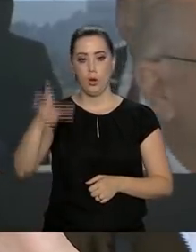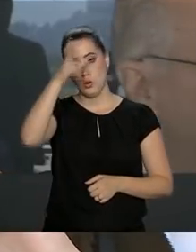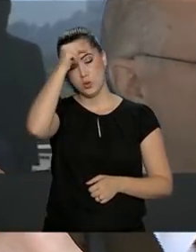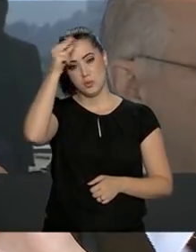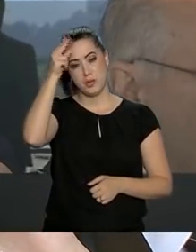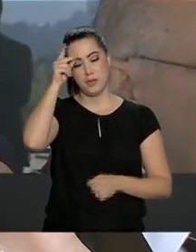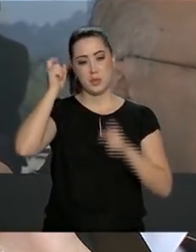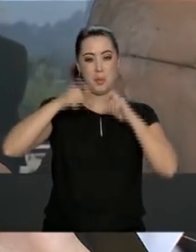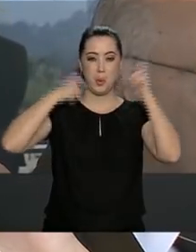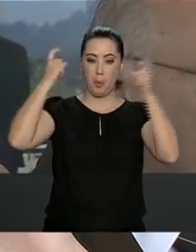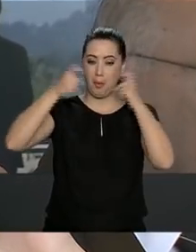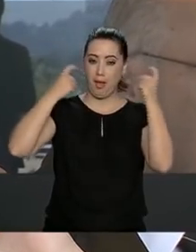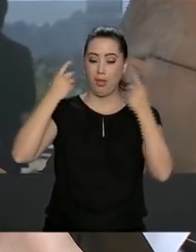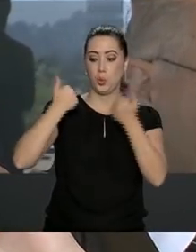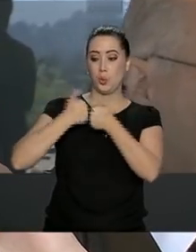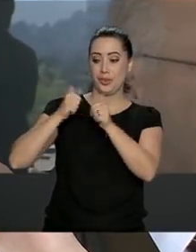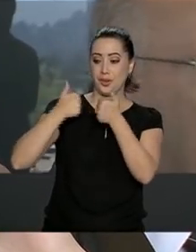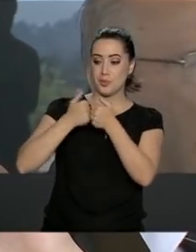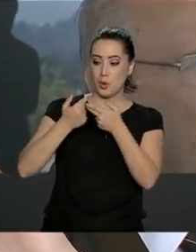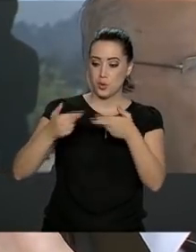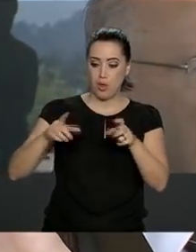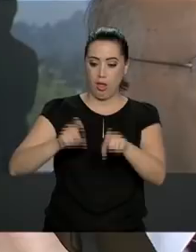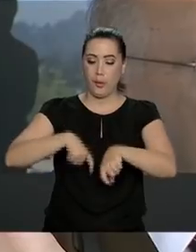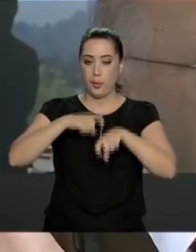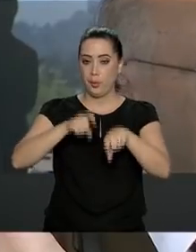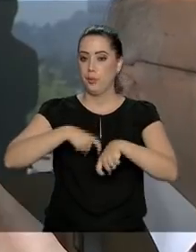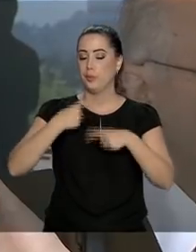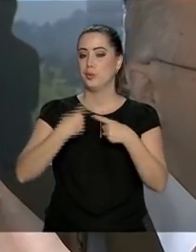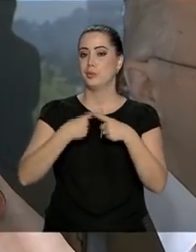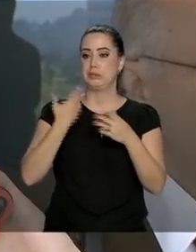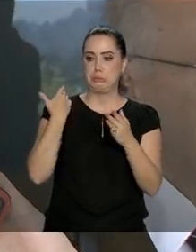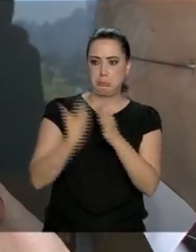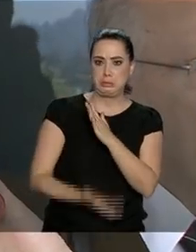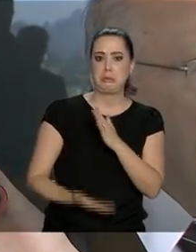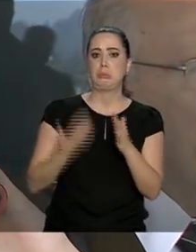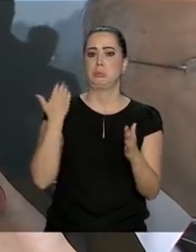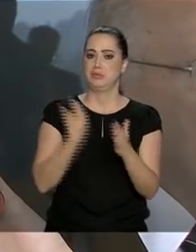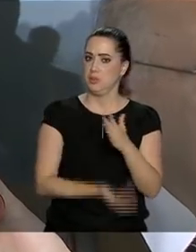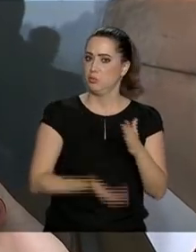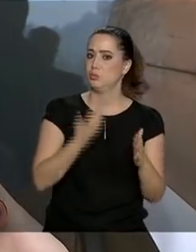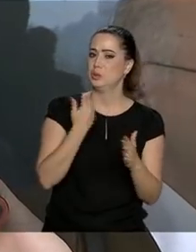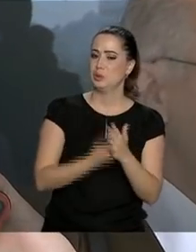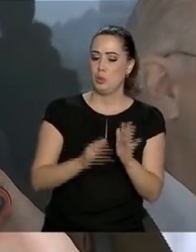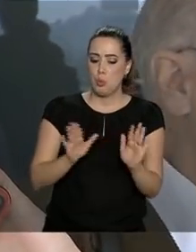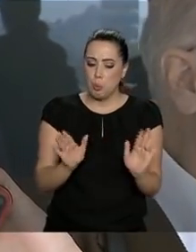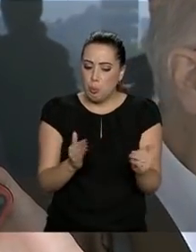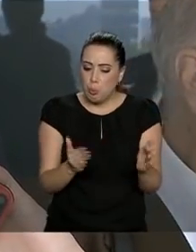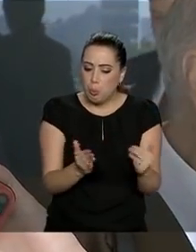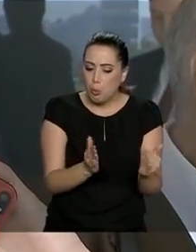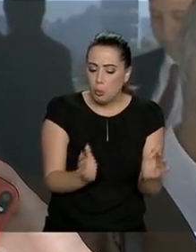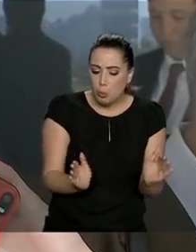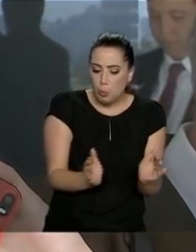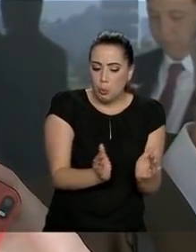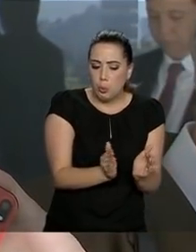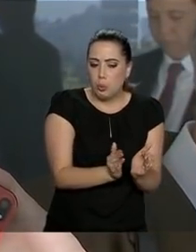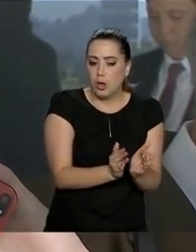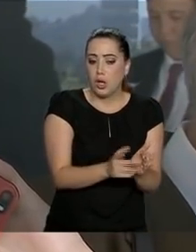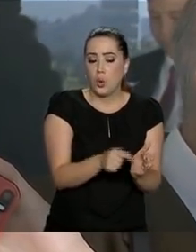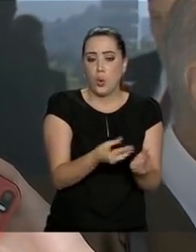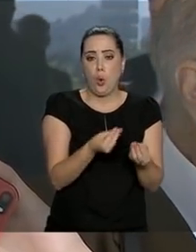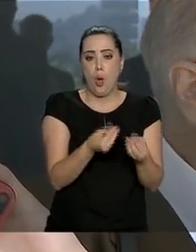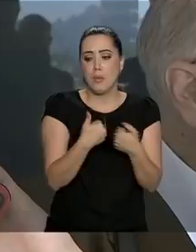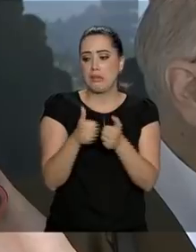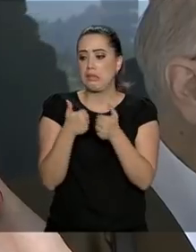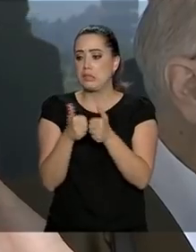com o escoamento da produção, porque já teve uma perda significativa da produção. O que sobrou, estão com receio que não consigam escoar e